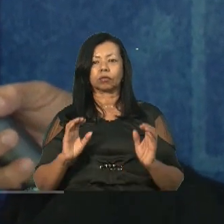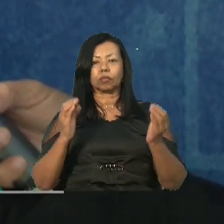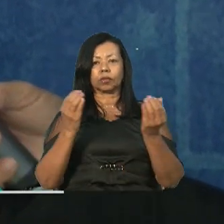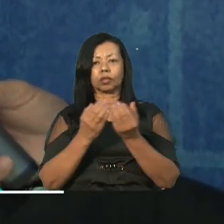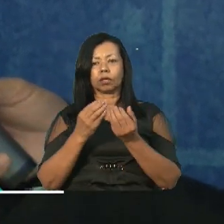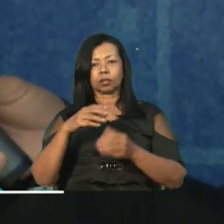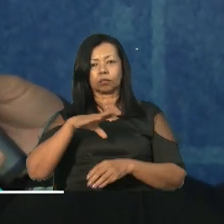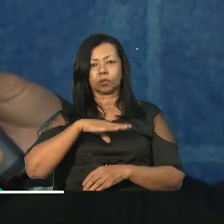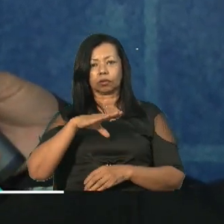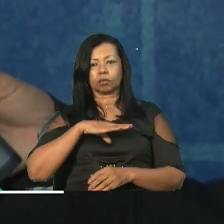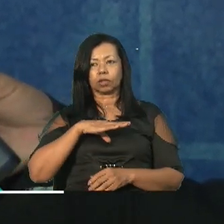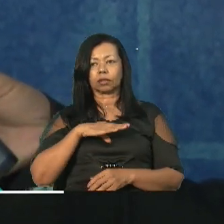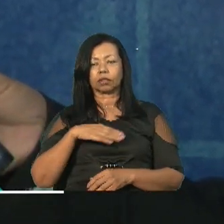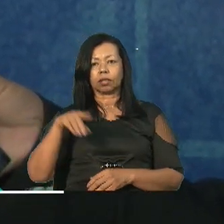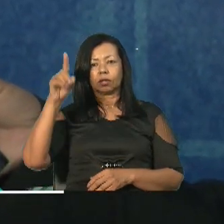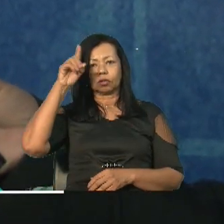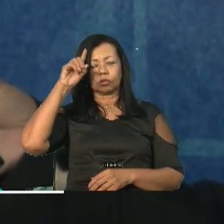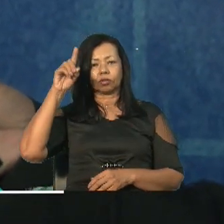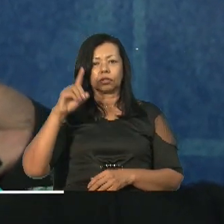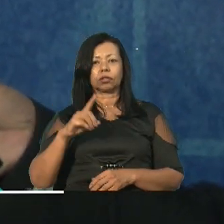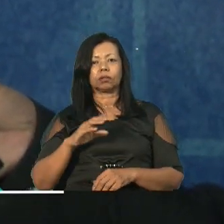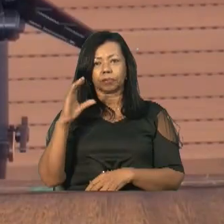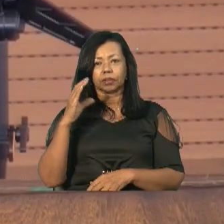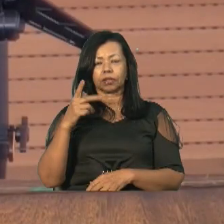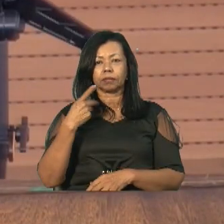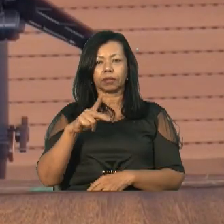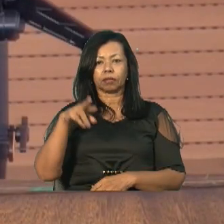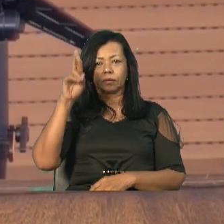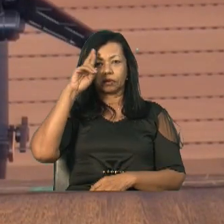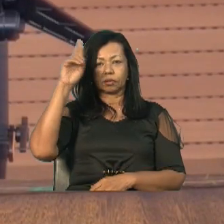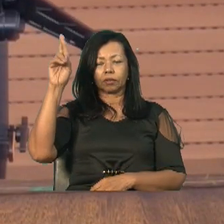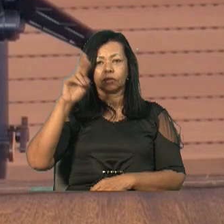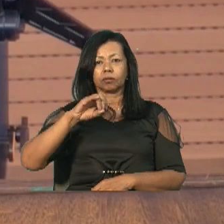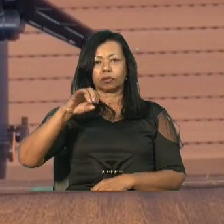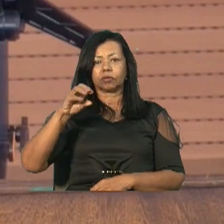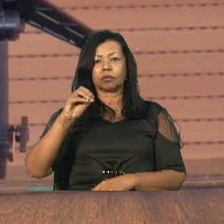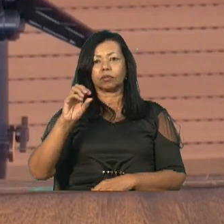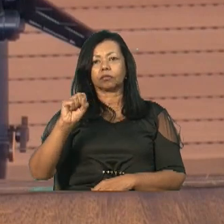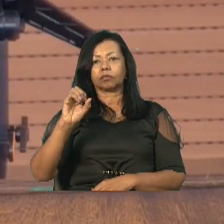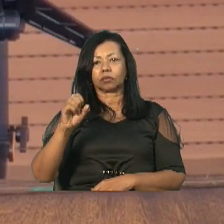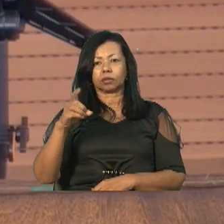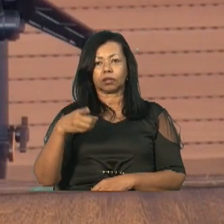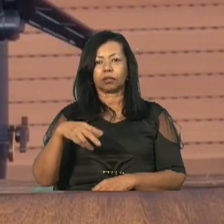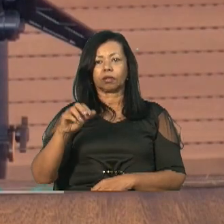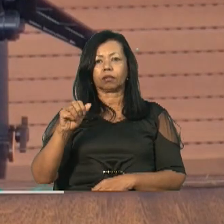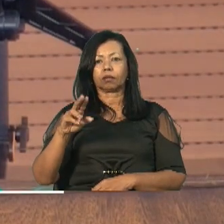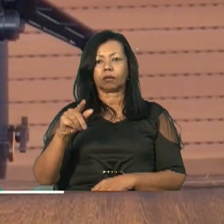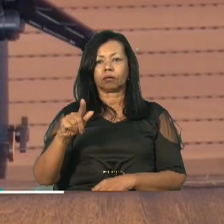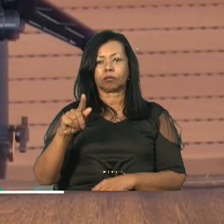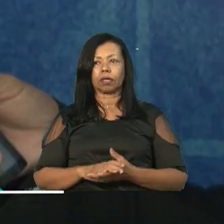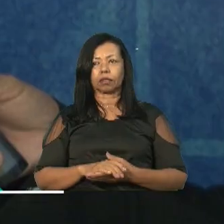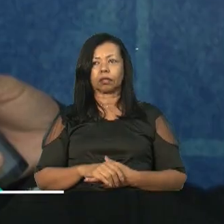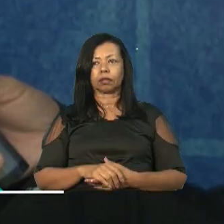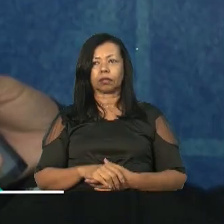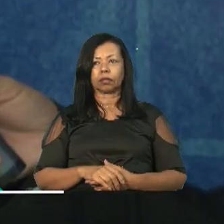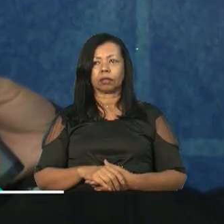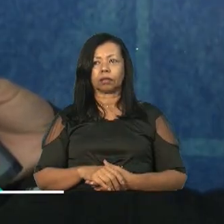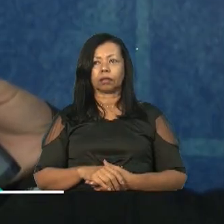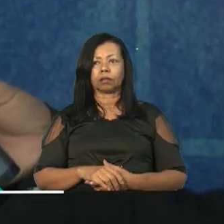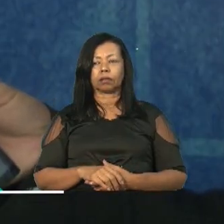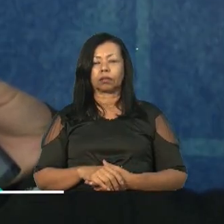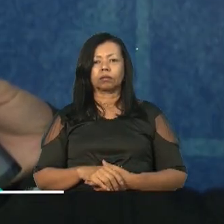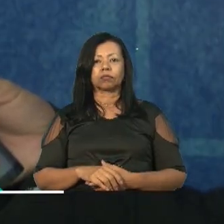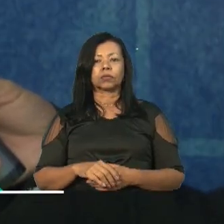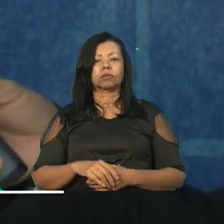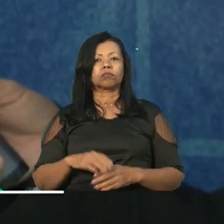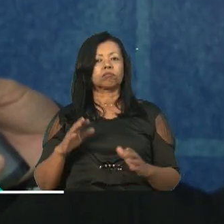Comunidades Portuguesas é a data máxima de Portugal e, portanto, merece ser celebrado em grande. E foi com